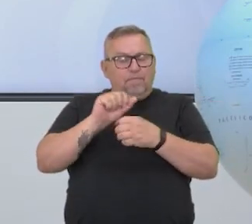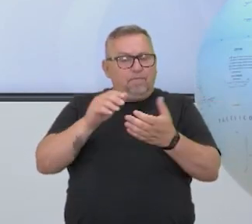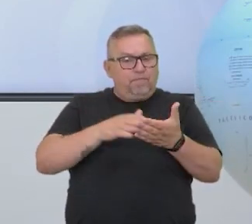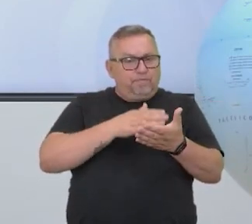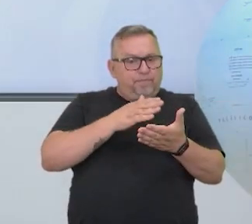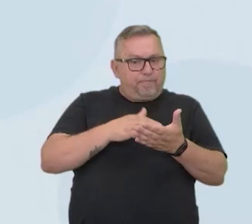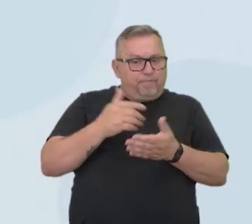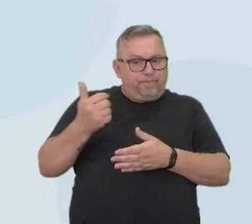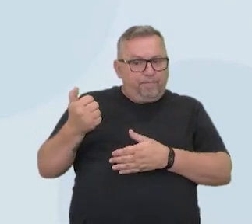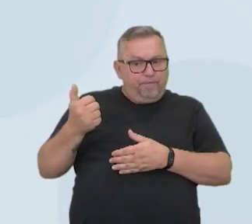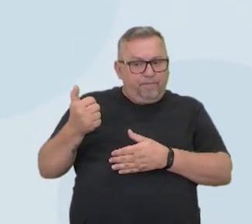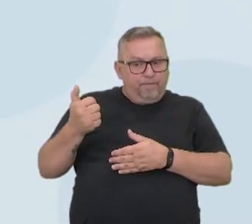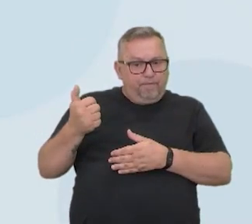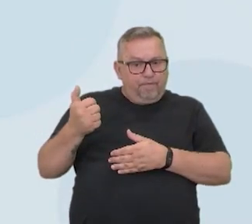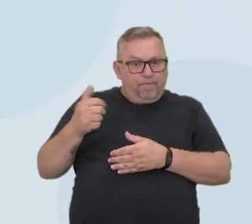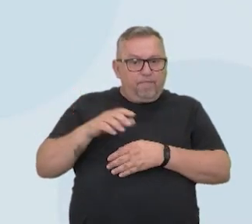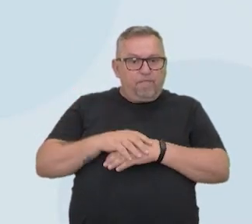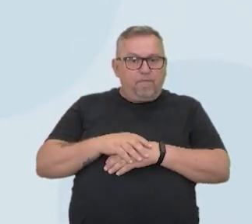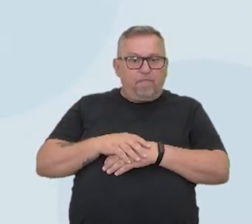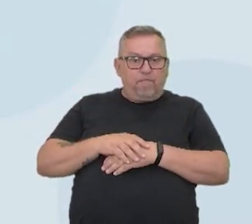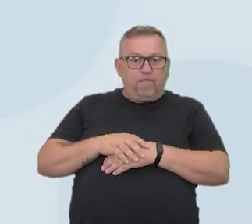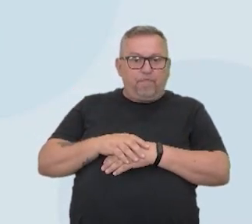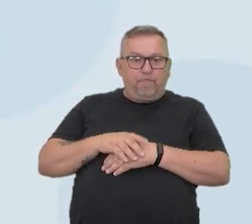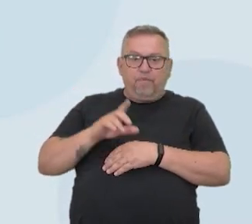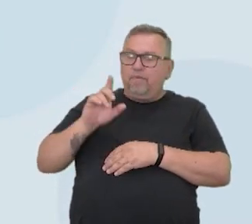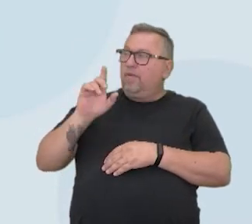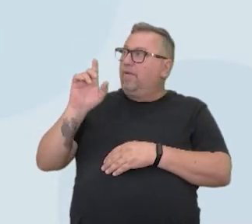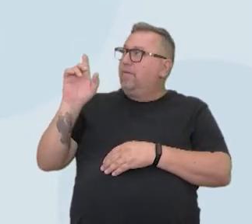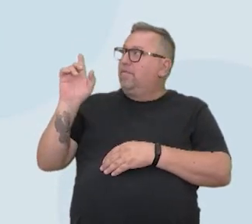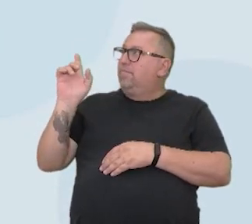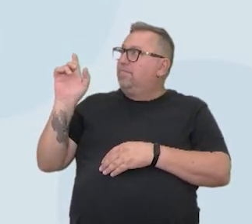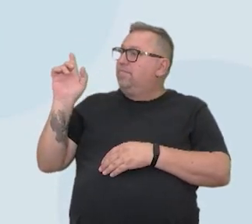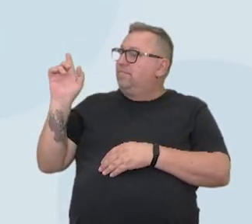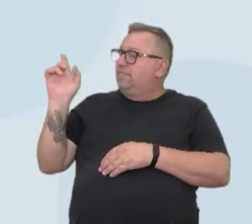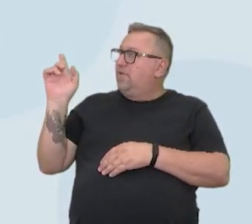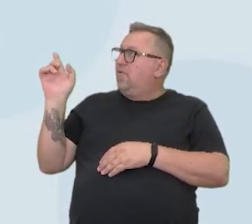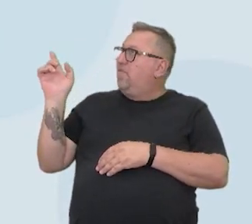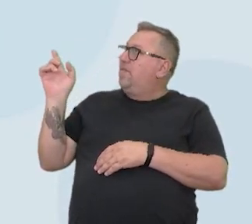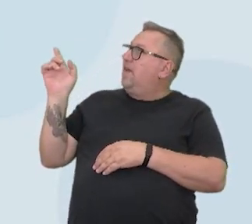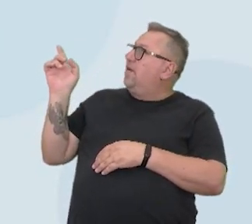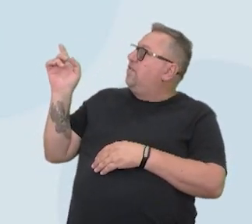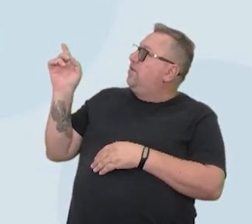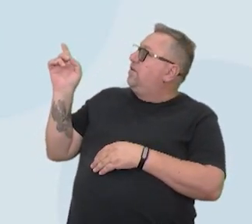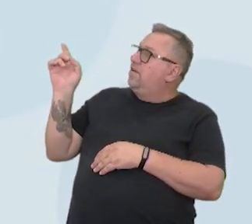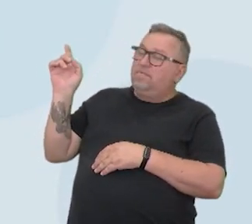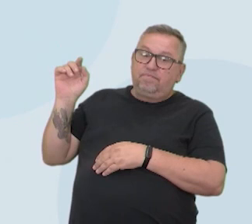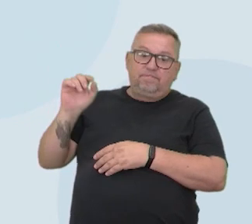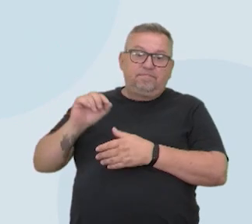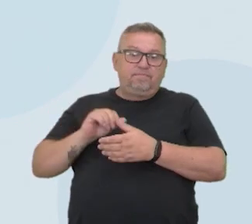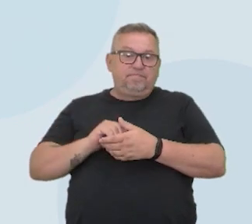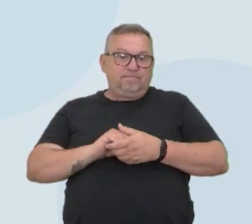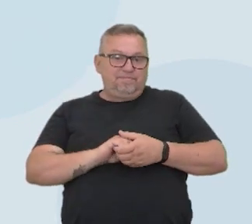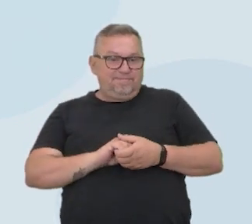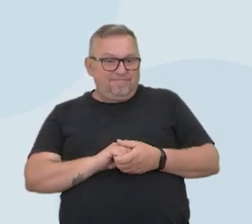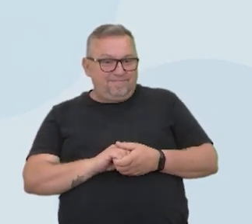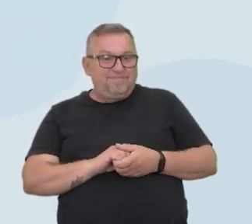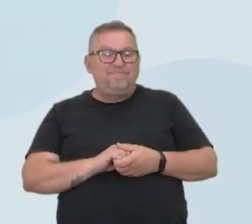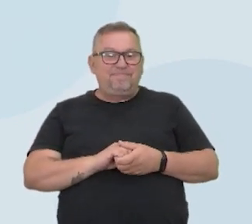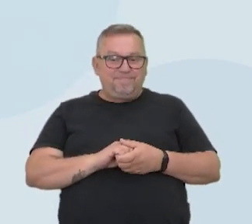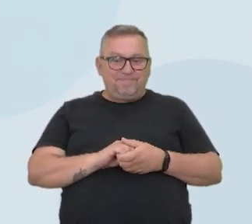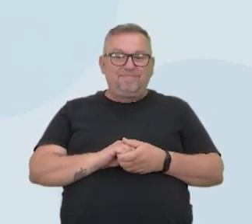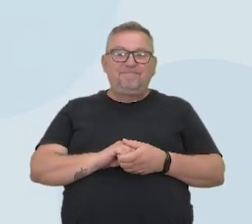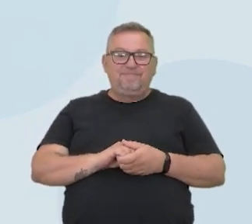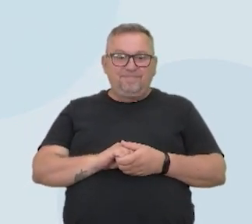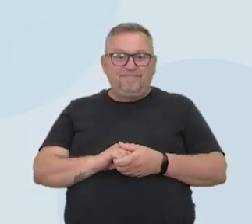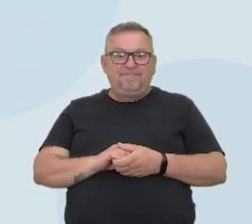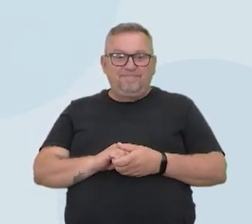bordo para fazer essas anotações. Então, data da aula que você está assistindo a essa gravação, o nome e o título